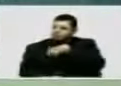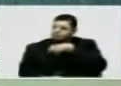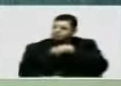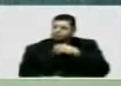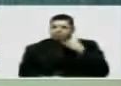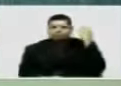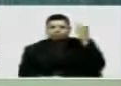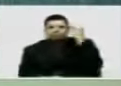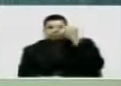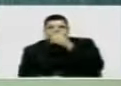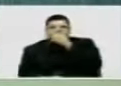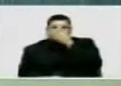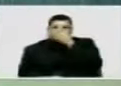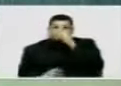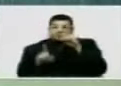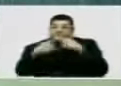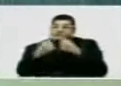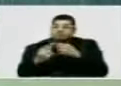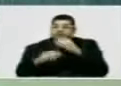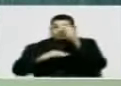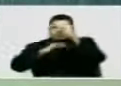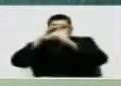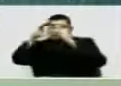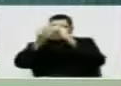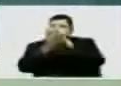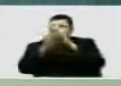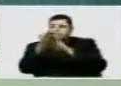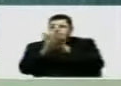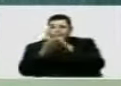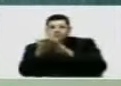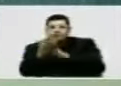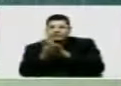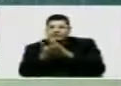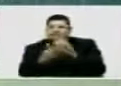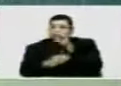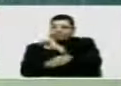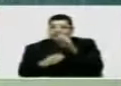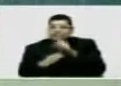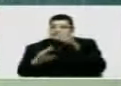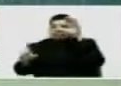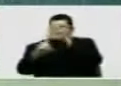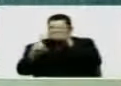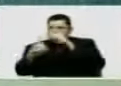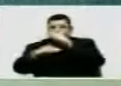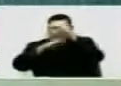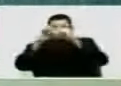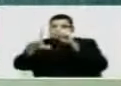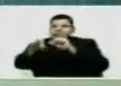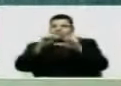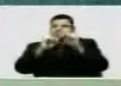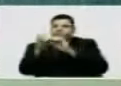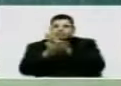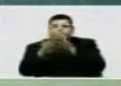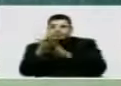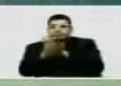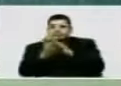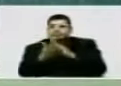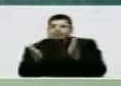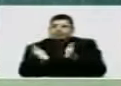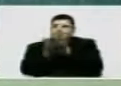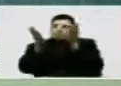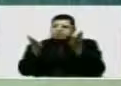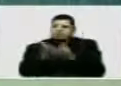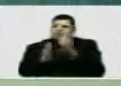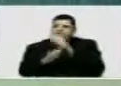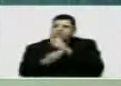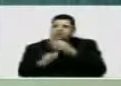momentos, mas não se constrói no caos, não se constrói alternativa econômica na